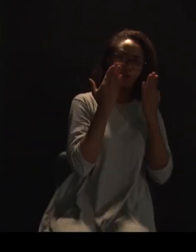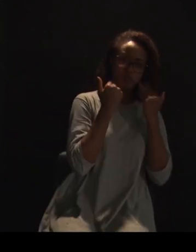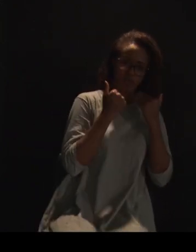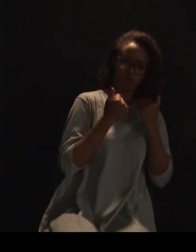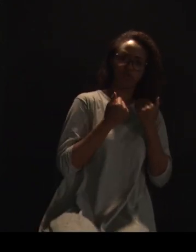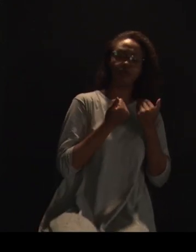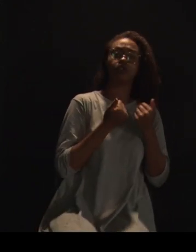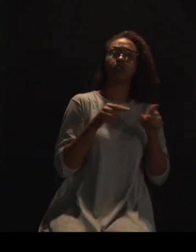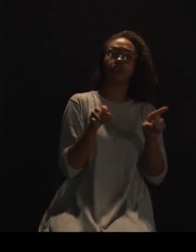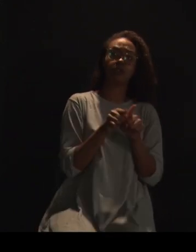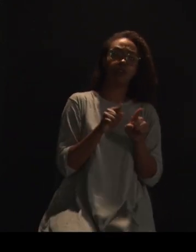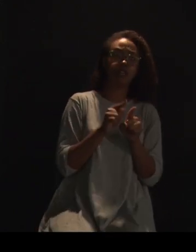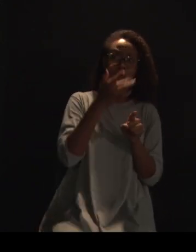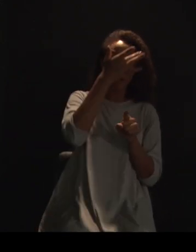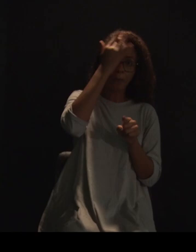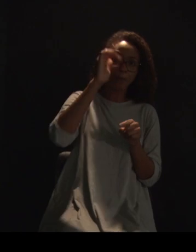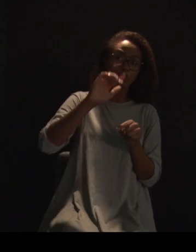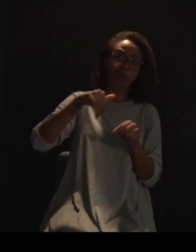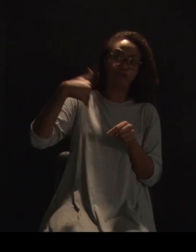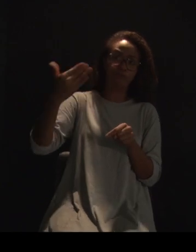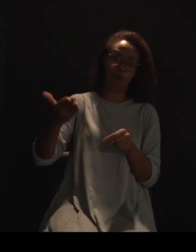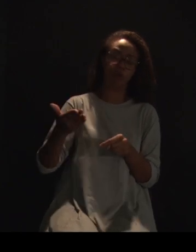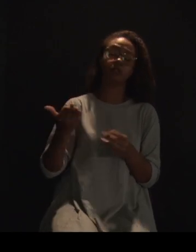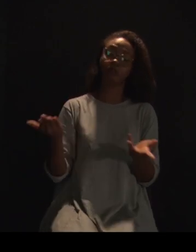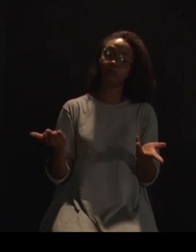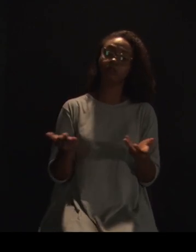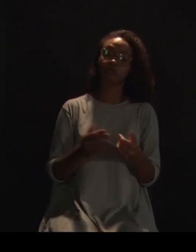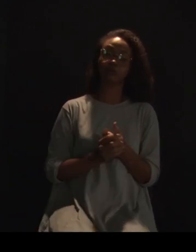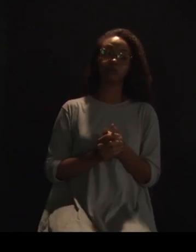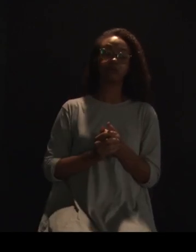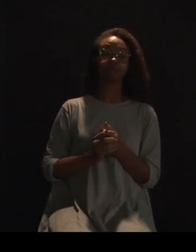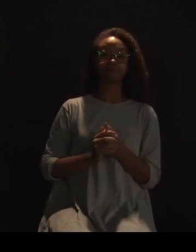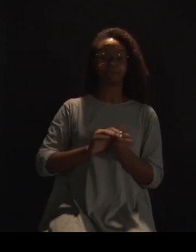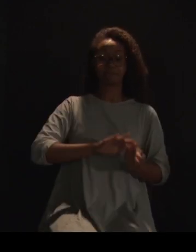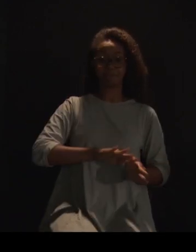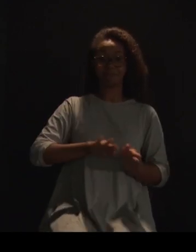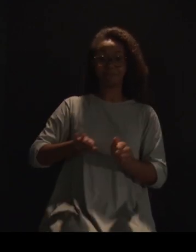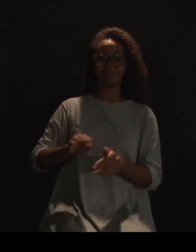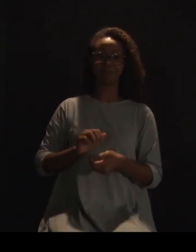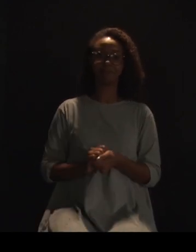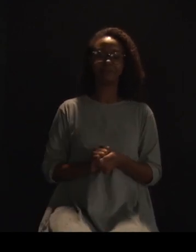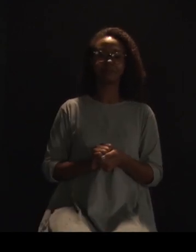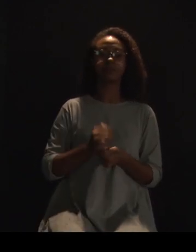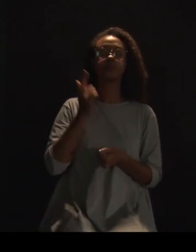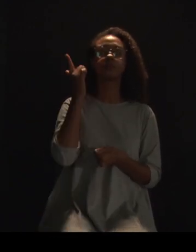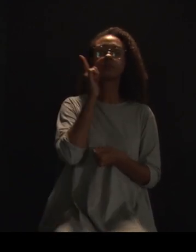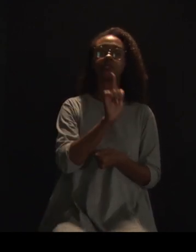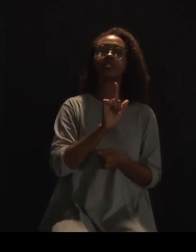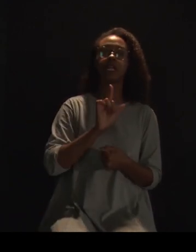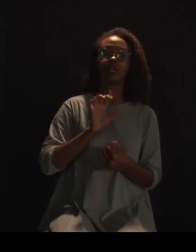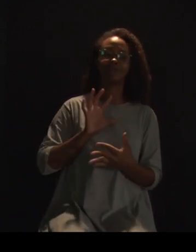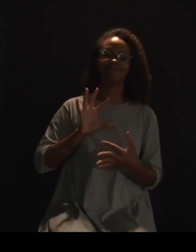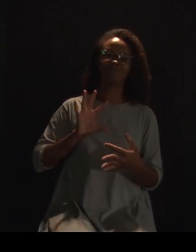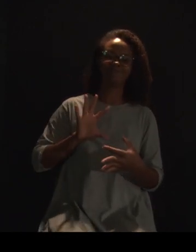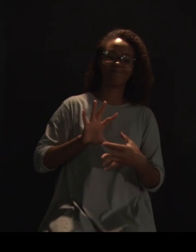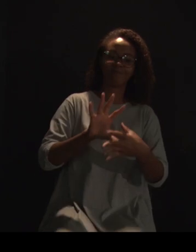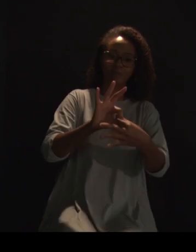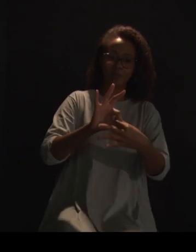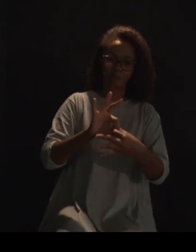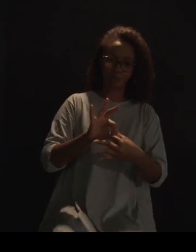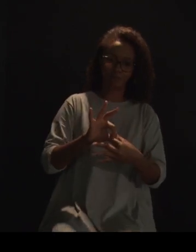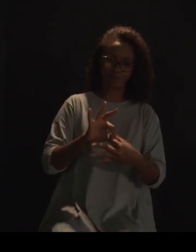parentes então é isso que eu falo dos não indígenas agora cinco se conectar com o